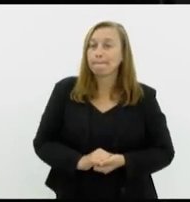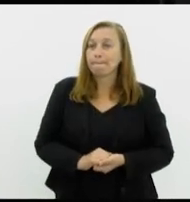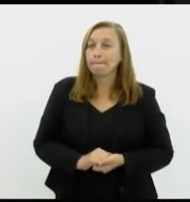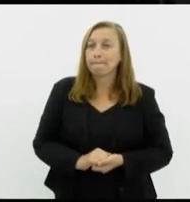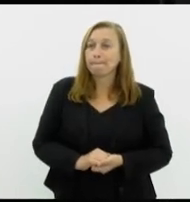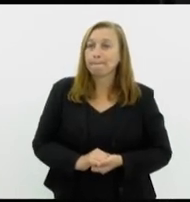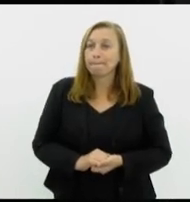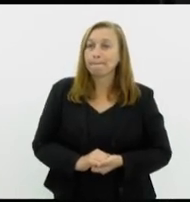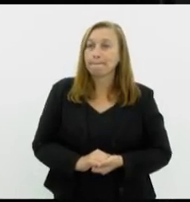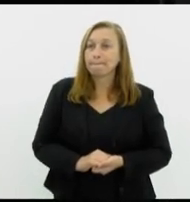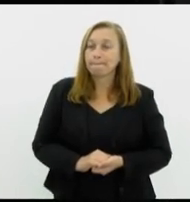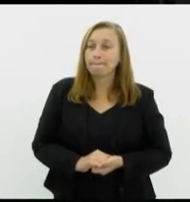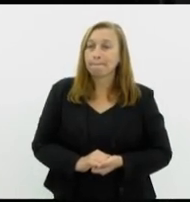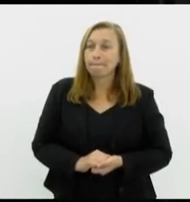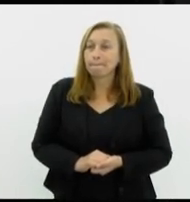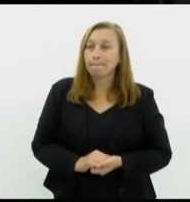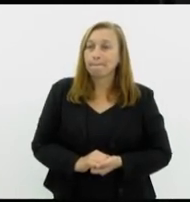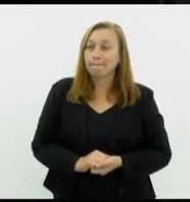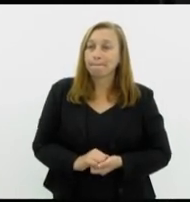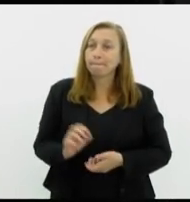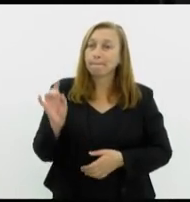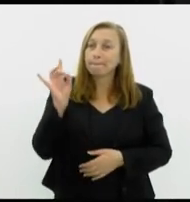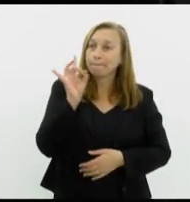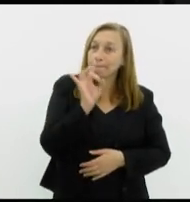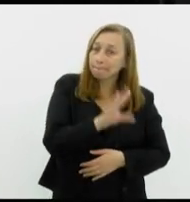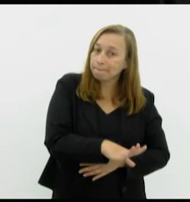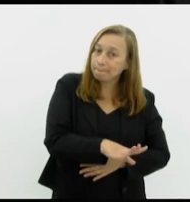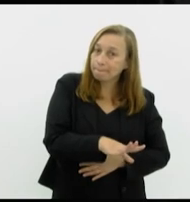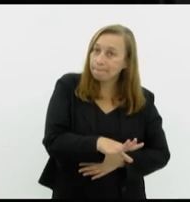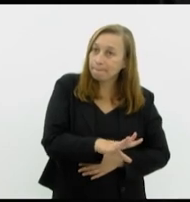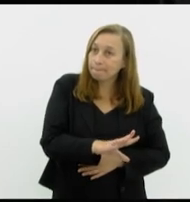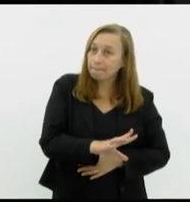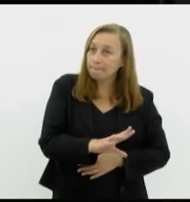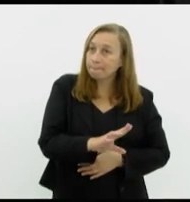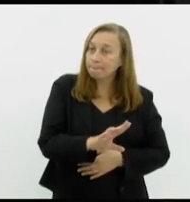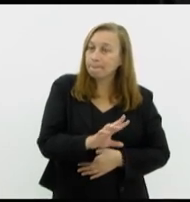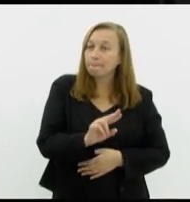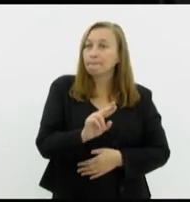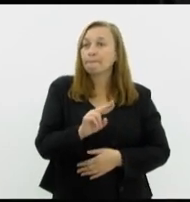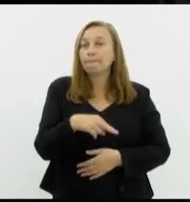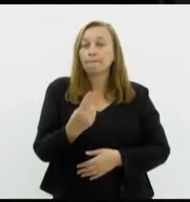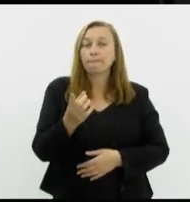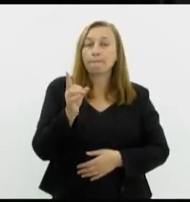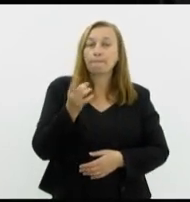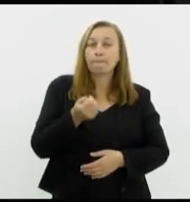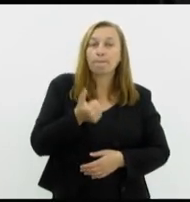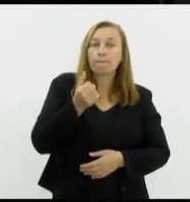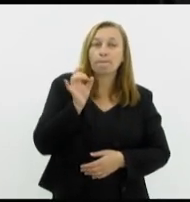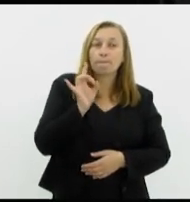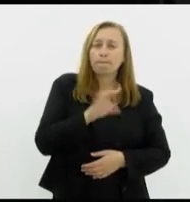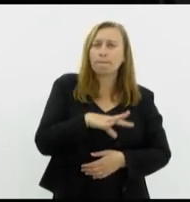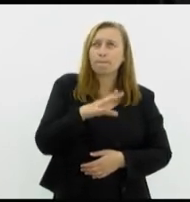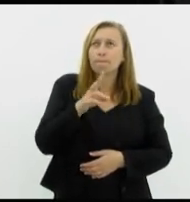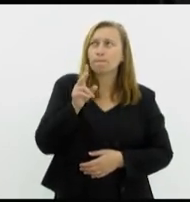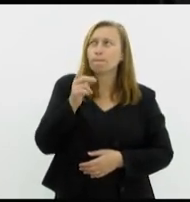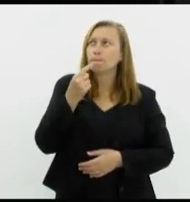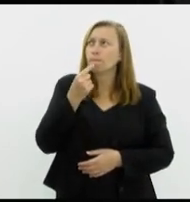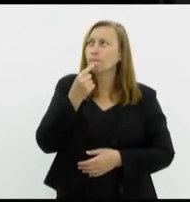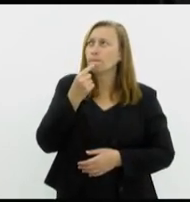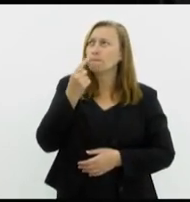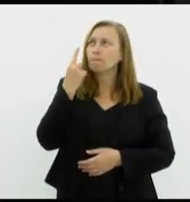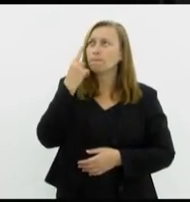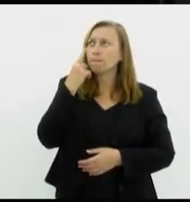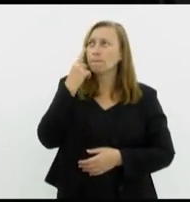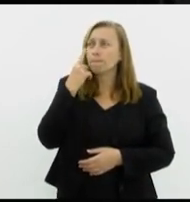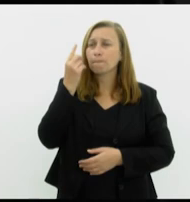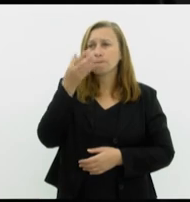foi o último, se não o penúltimo, agora me foge a memória, Estado